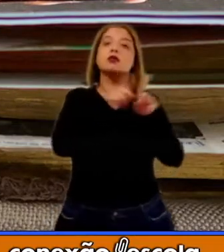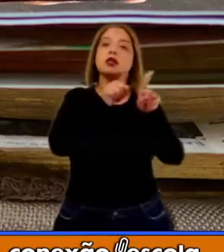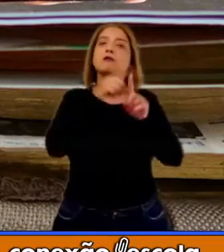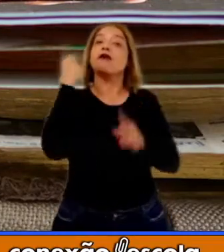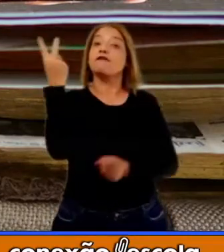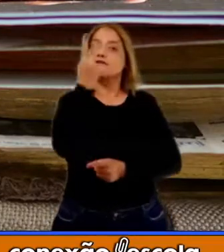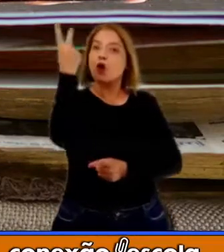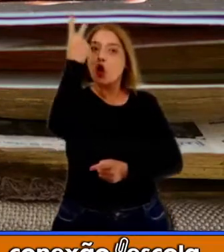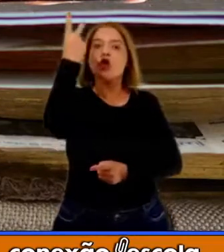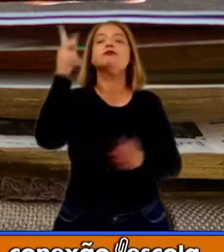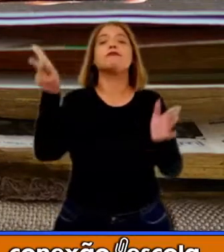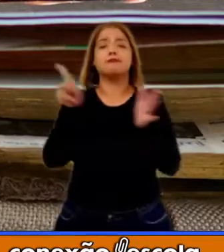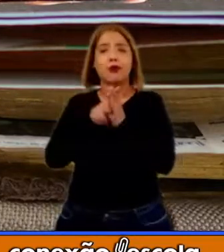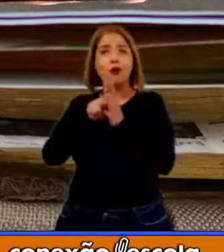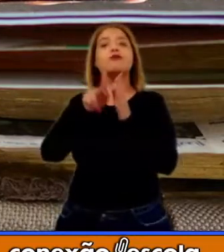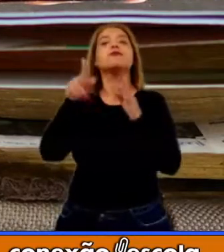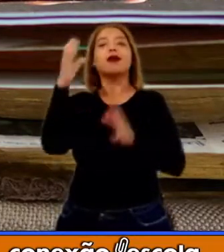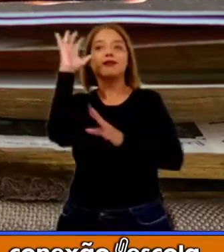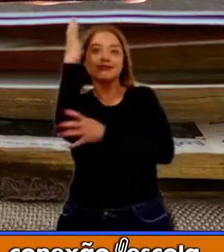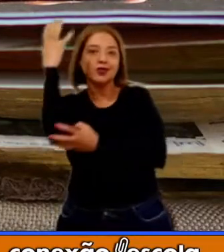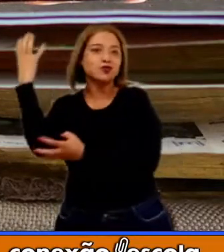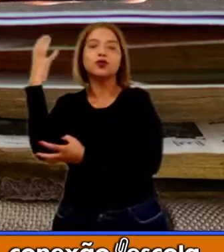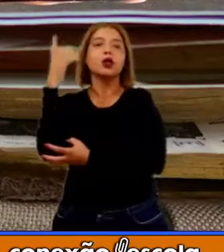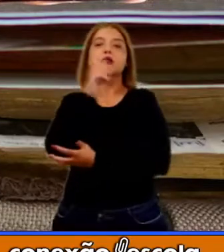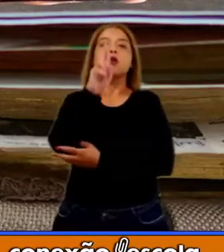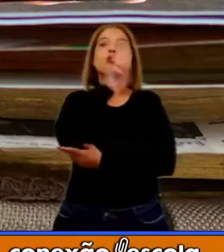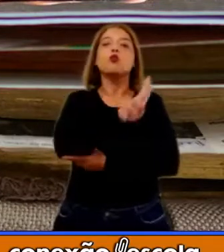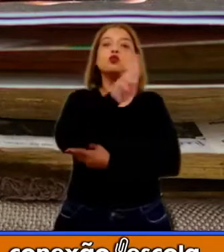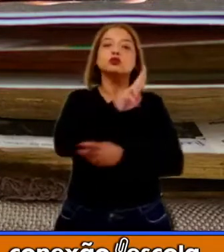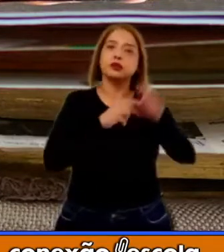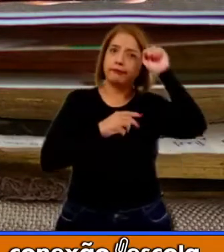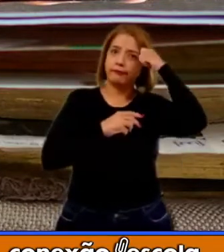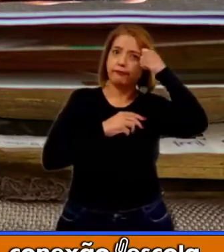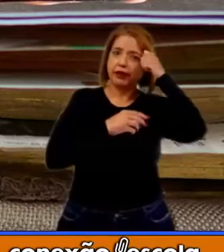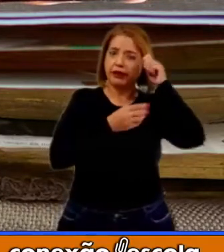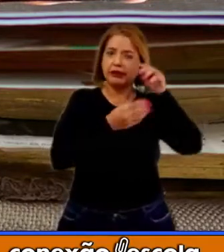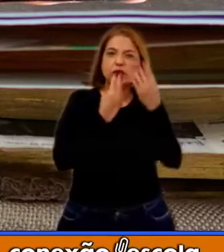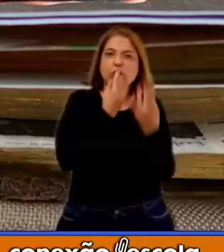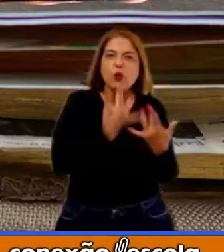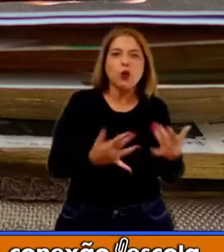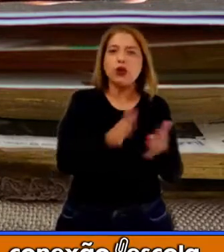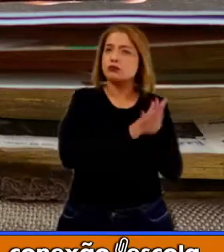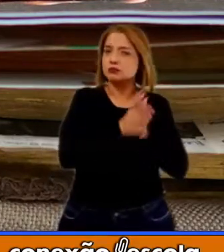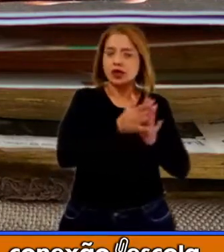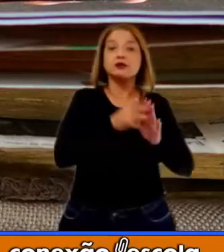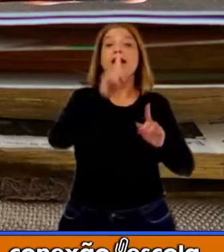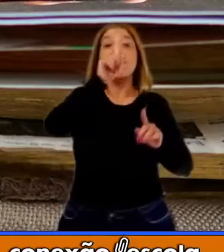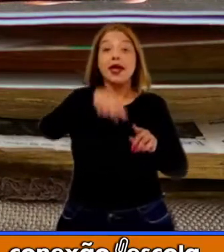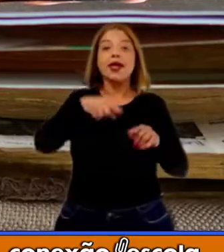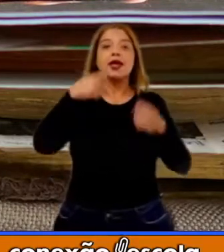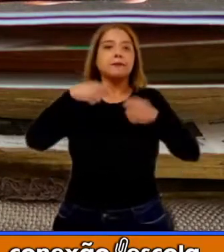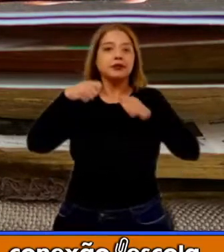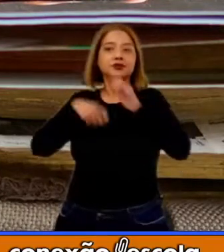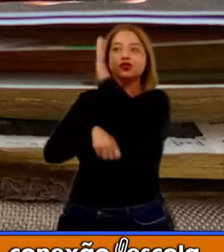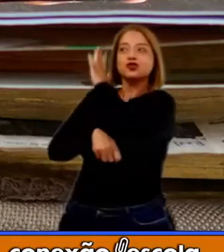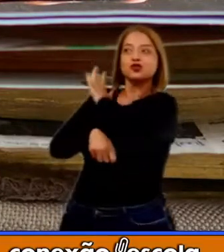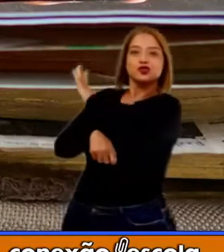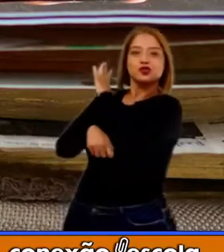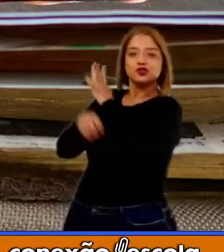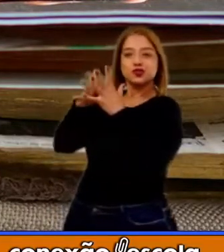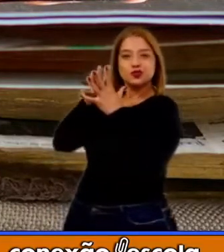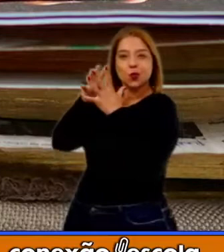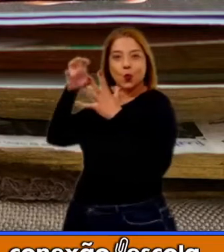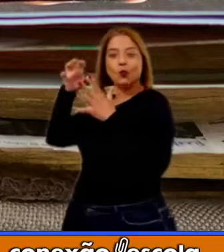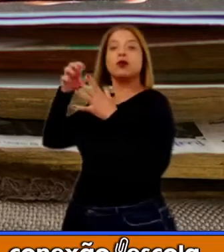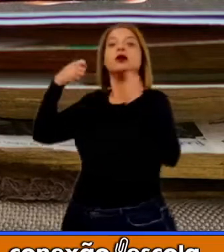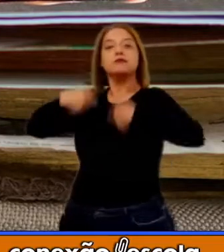preto não é utilizado. Até as sombras devem ter cor e luz, certo? Vamos